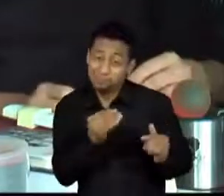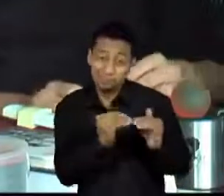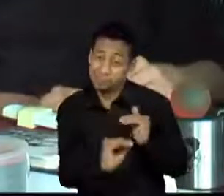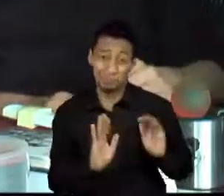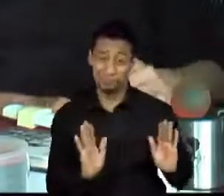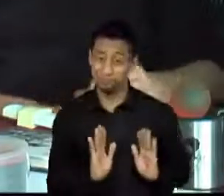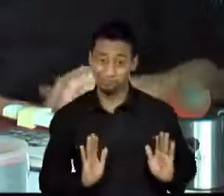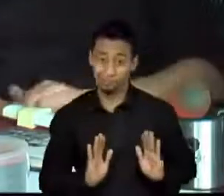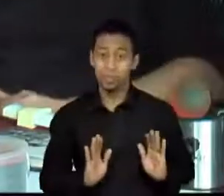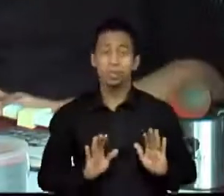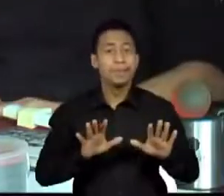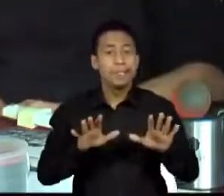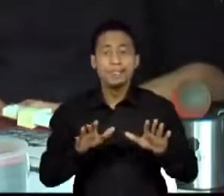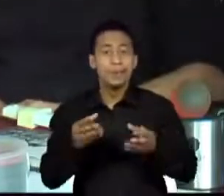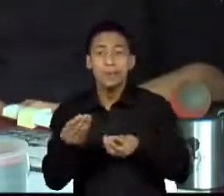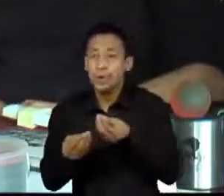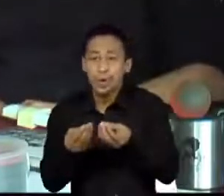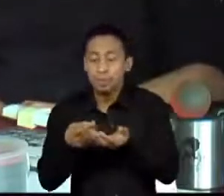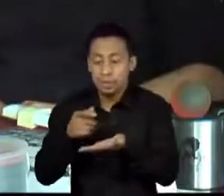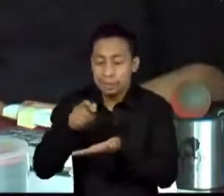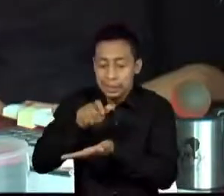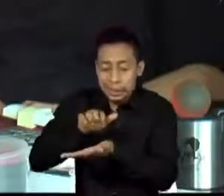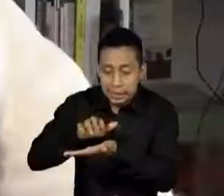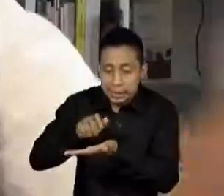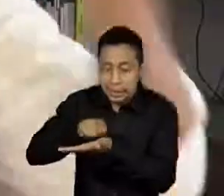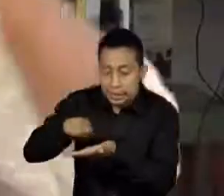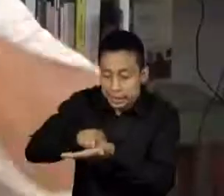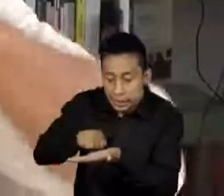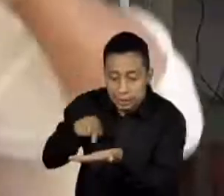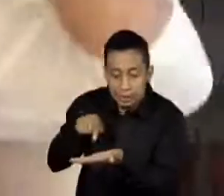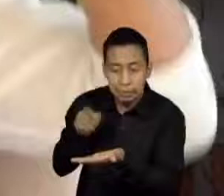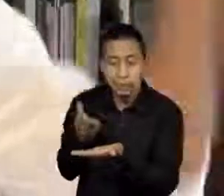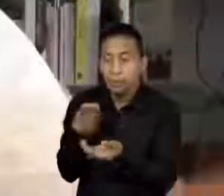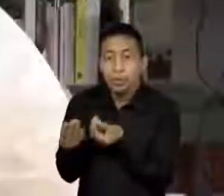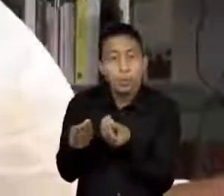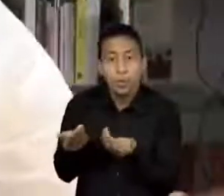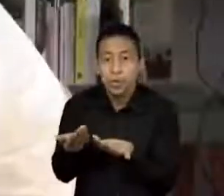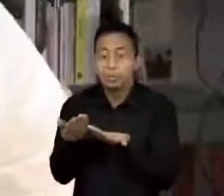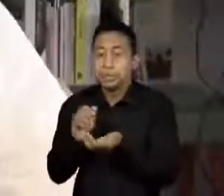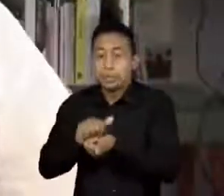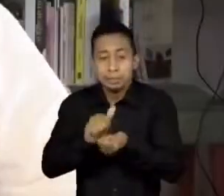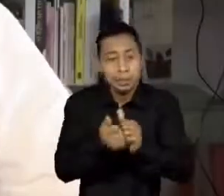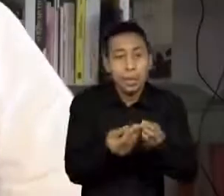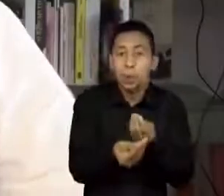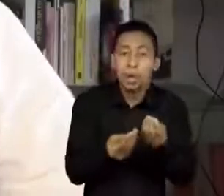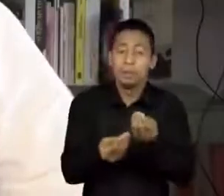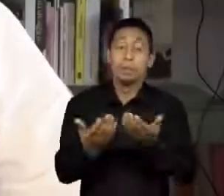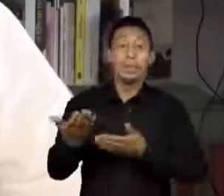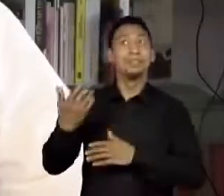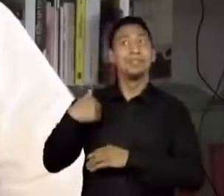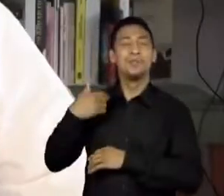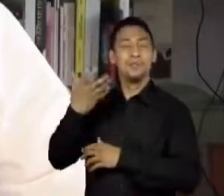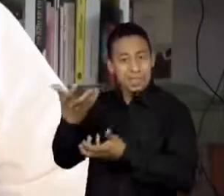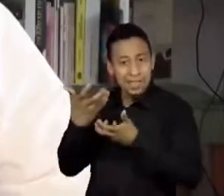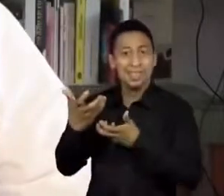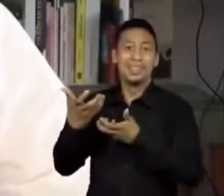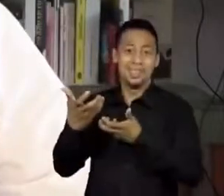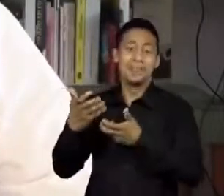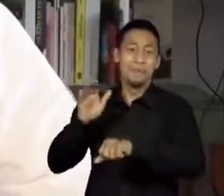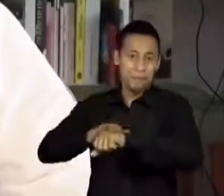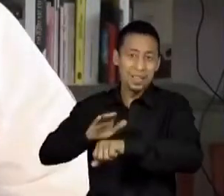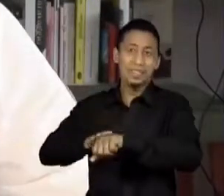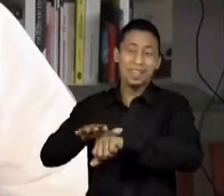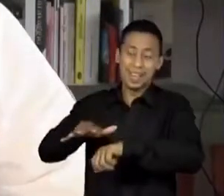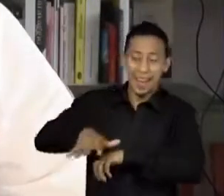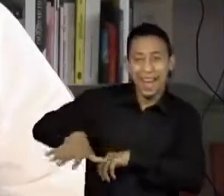a gente não então não havia nada que nos dessem um caminho e aí e paralelamente a gente sempre quis fazer Grande Sertão então o